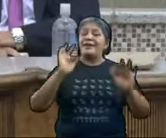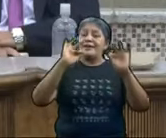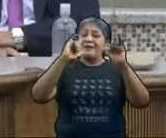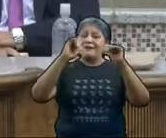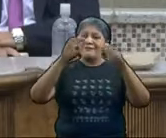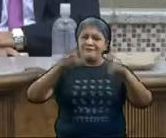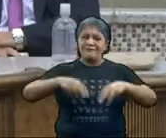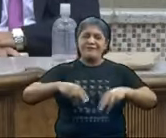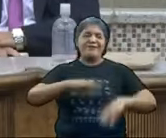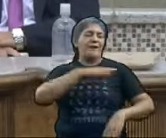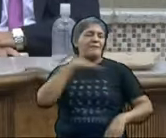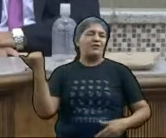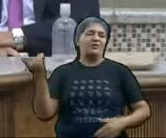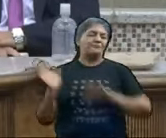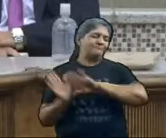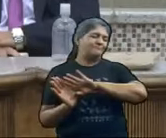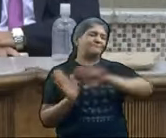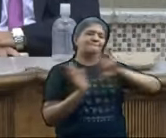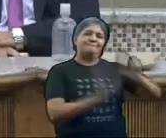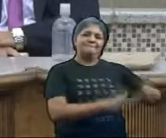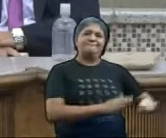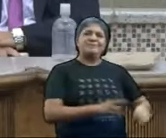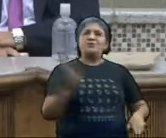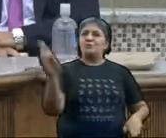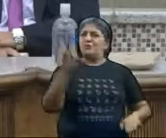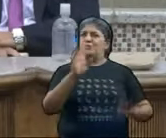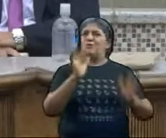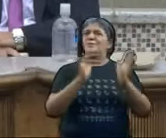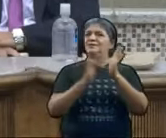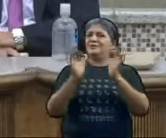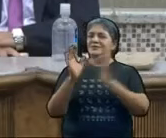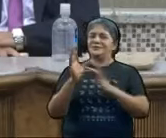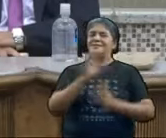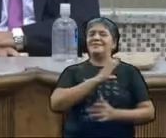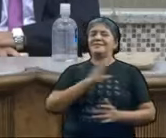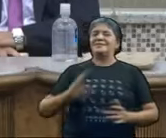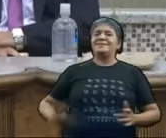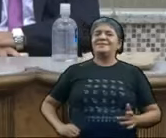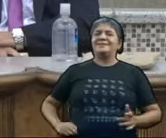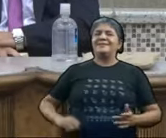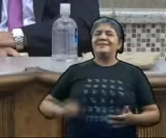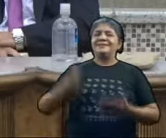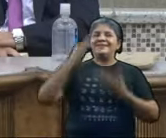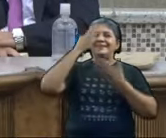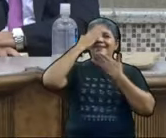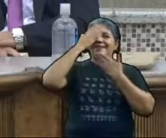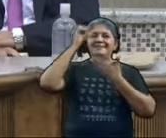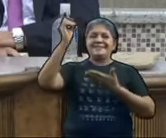Ela terá um fim. Em nome de Jesus Cristo.